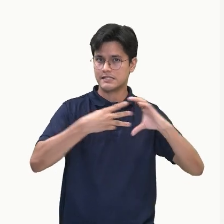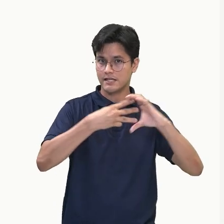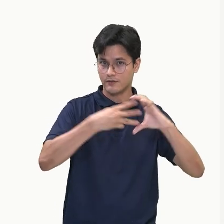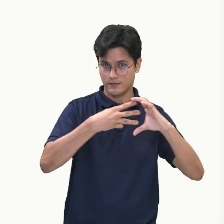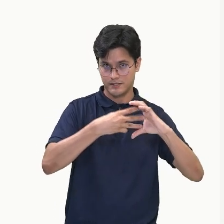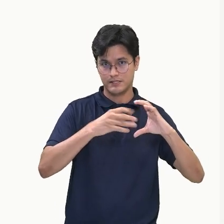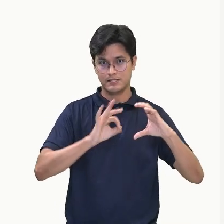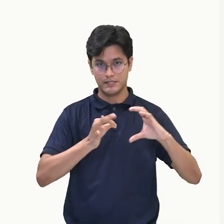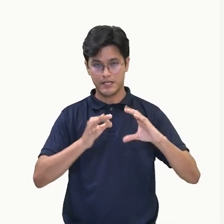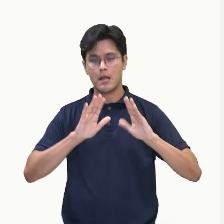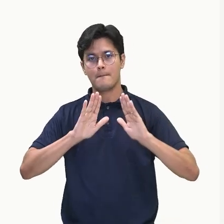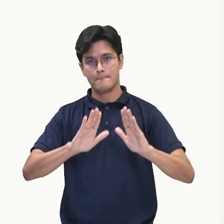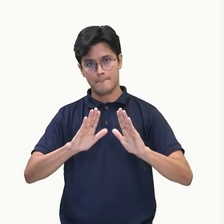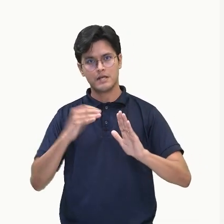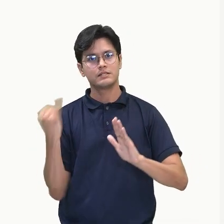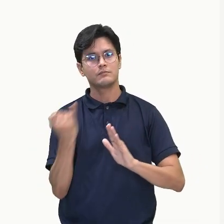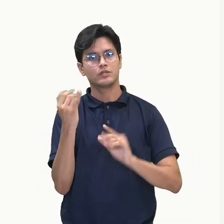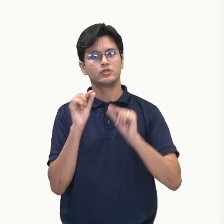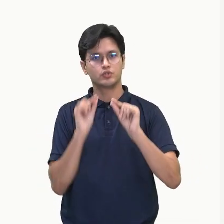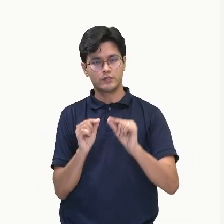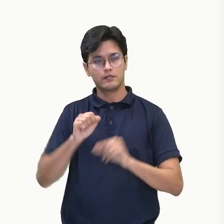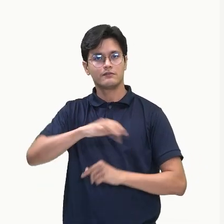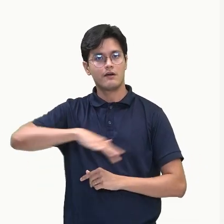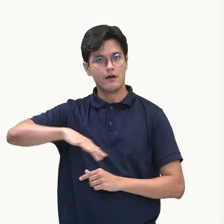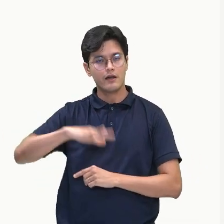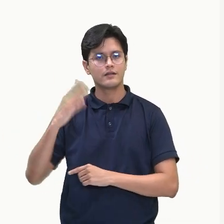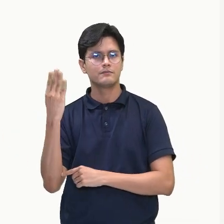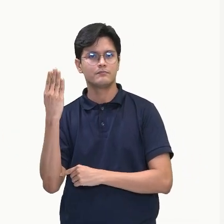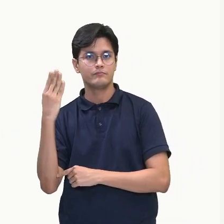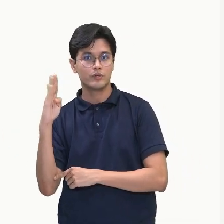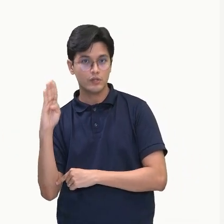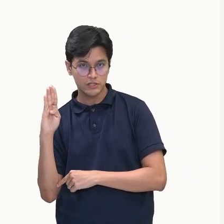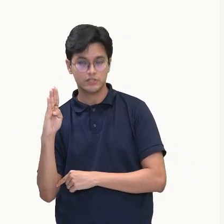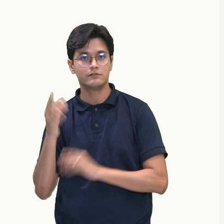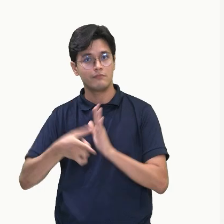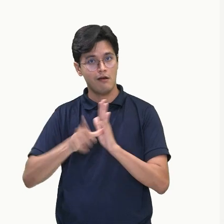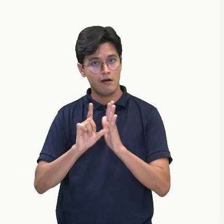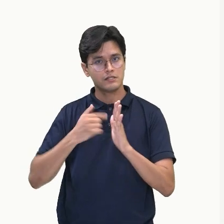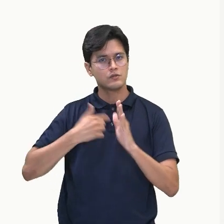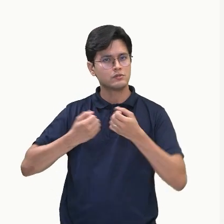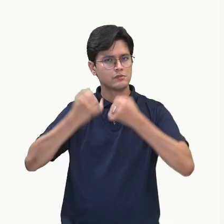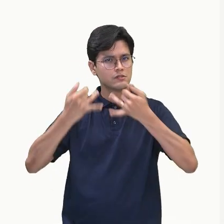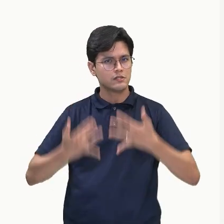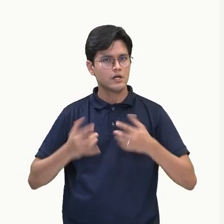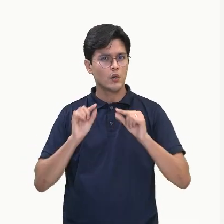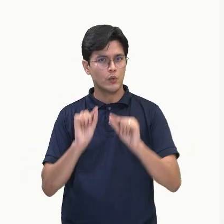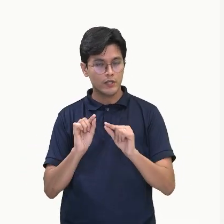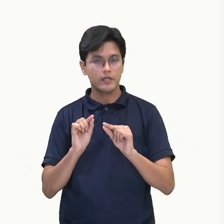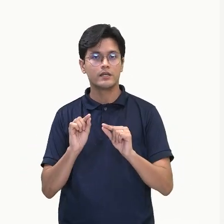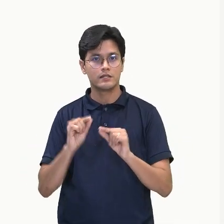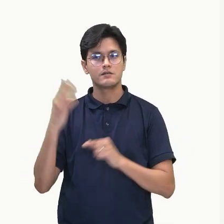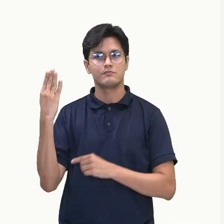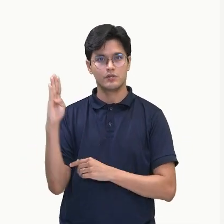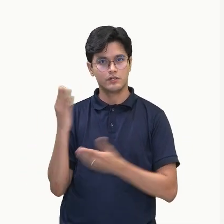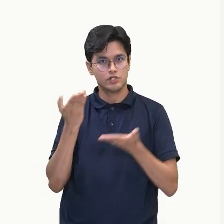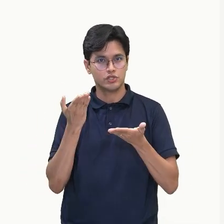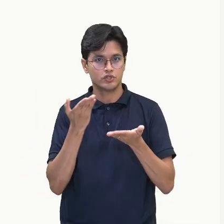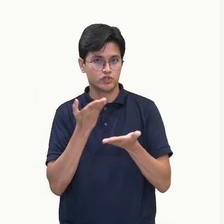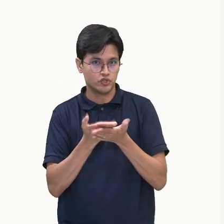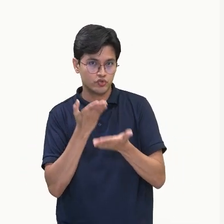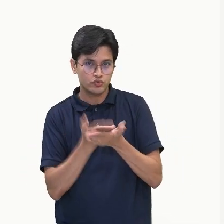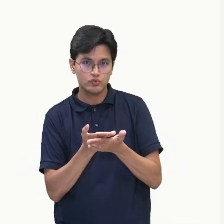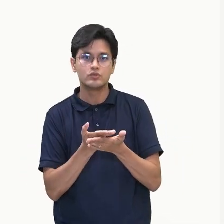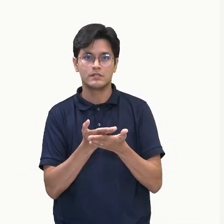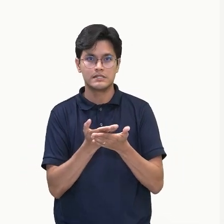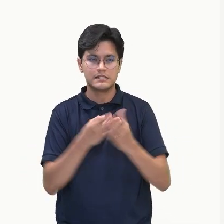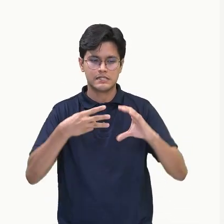aí que o campo da biologia, como eu falei para vocês inicialmente, que estuda a célula é chamado de